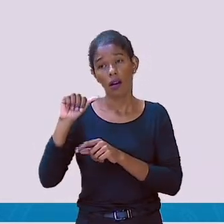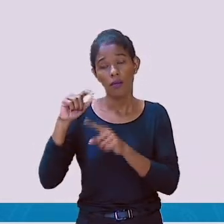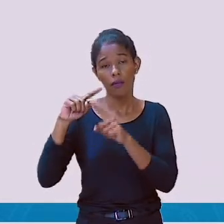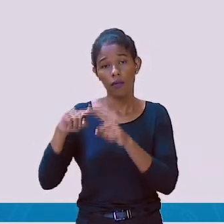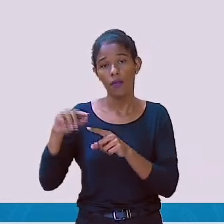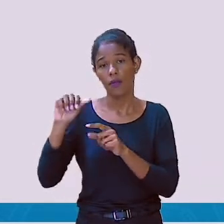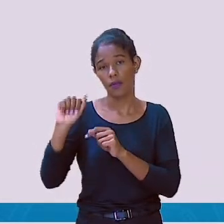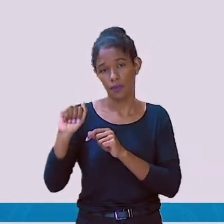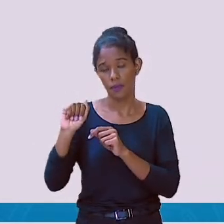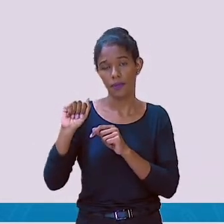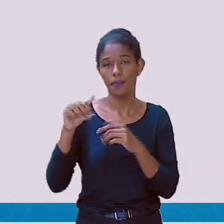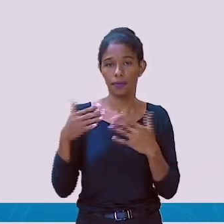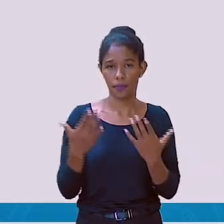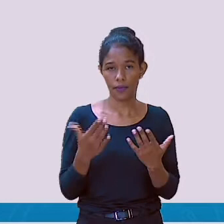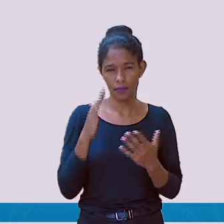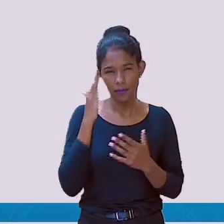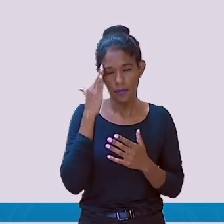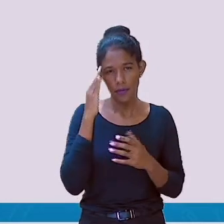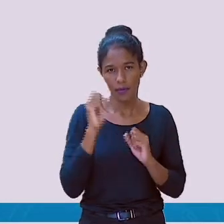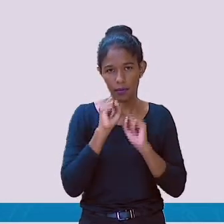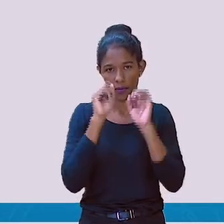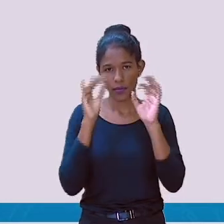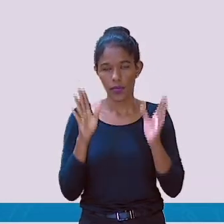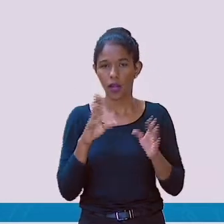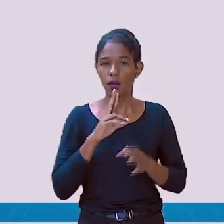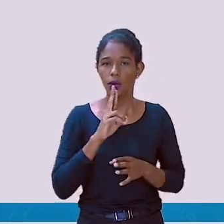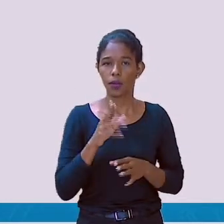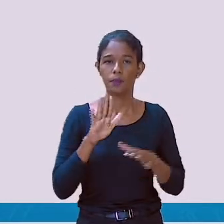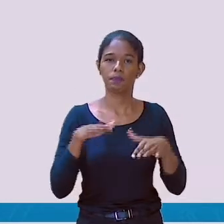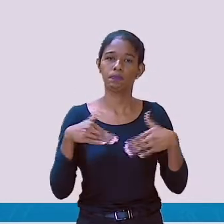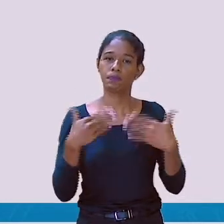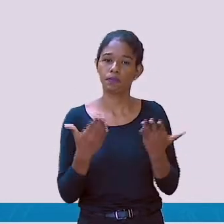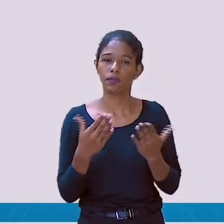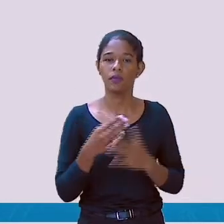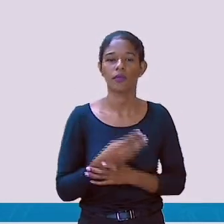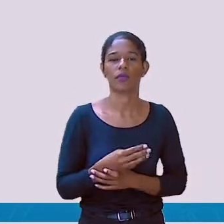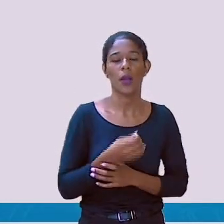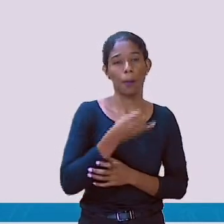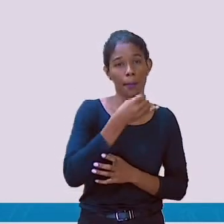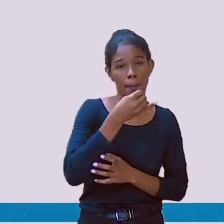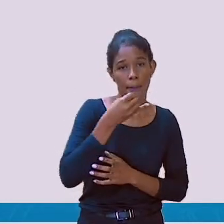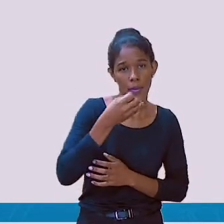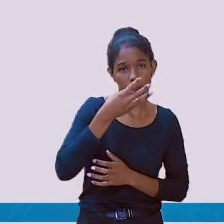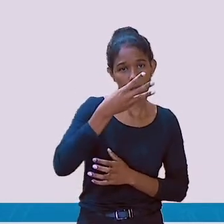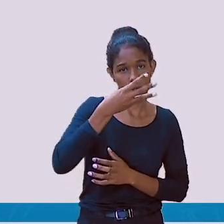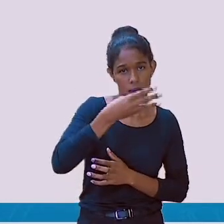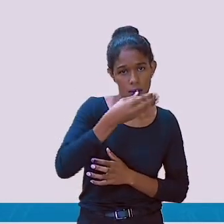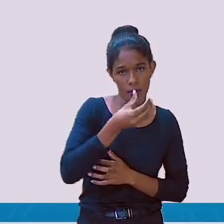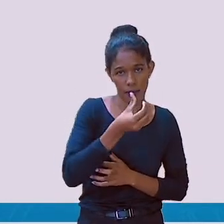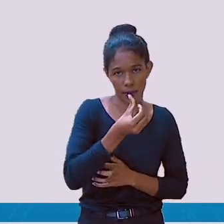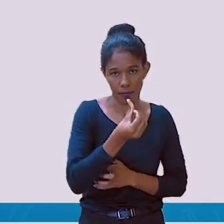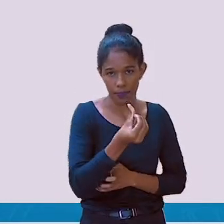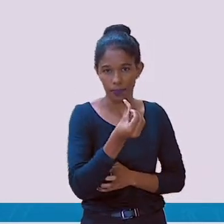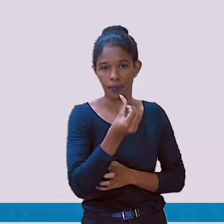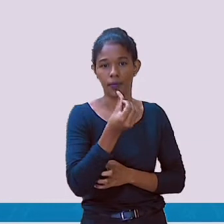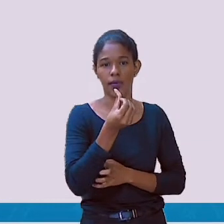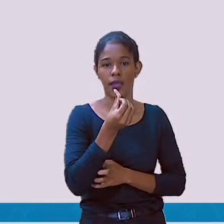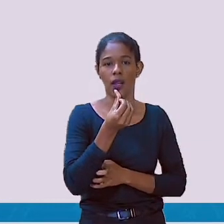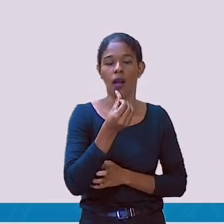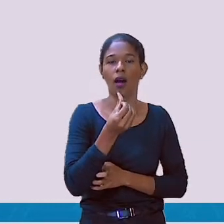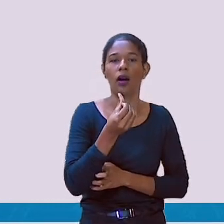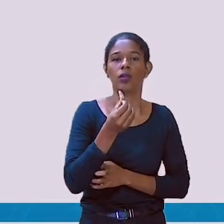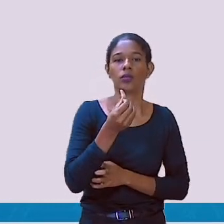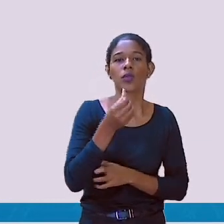vezes A. Como resposta, menos 36, 2 mais